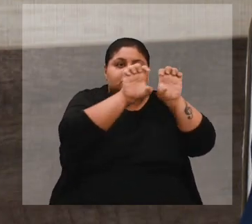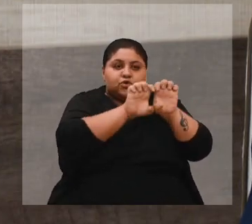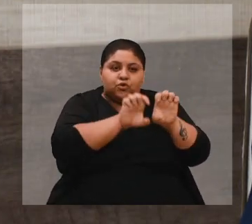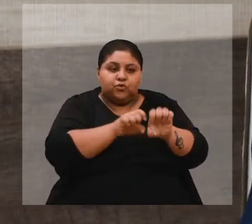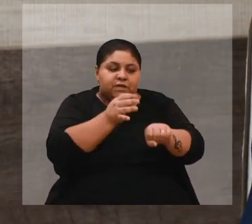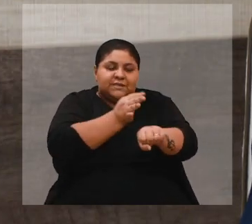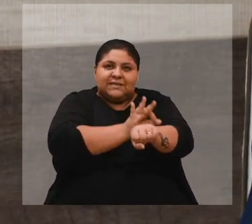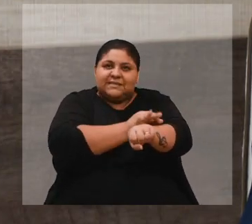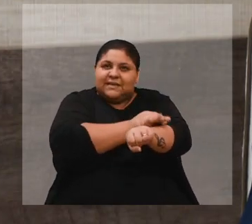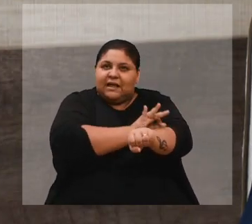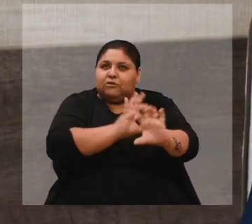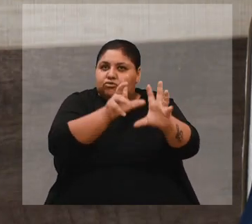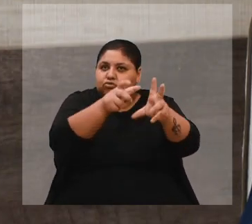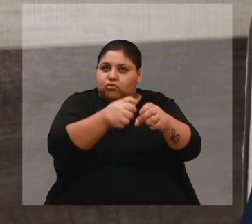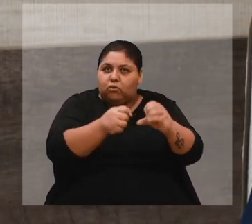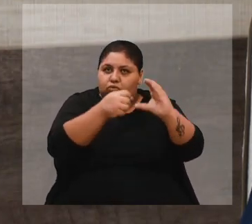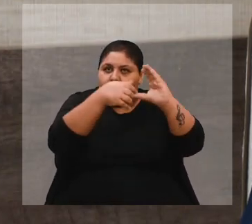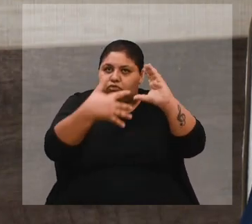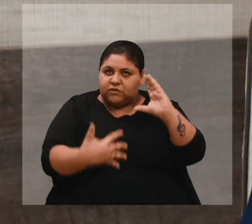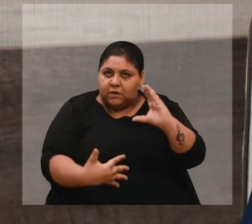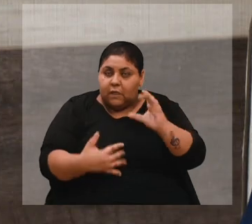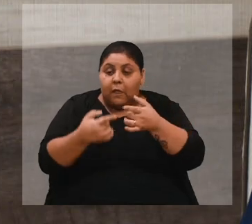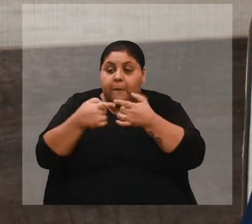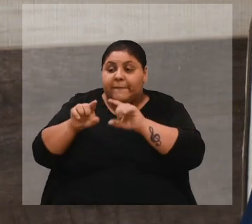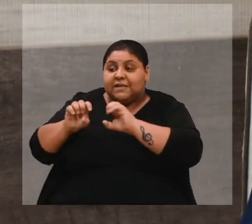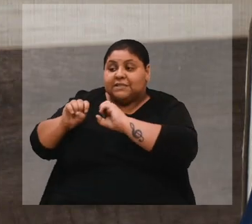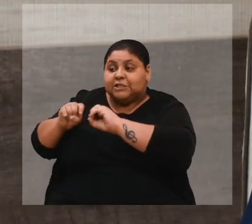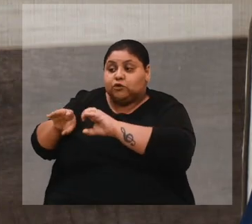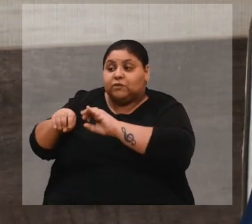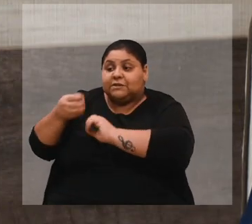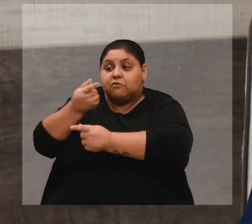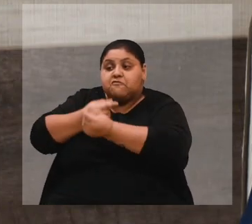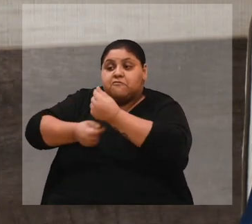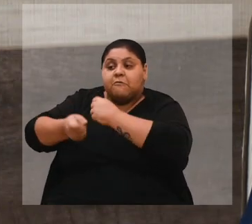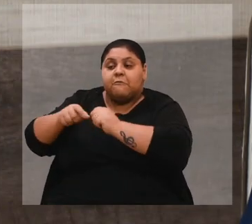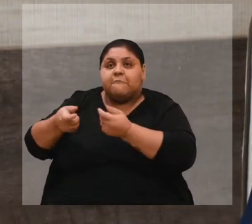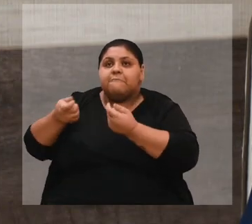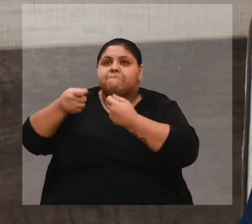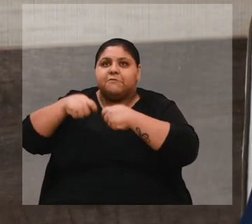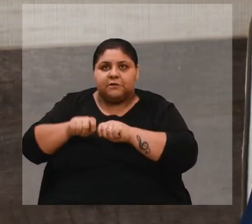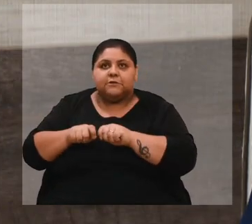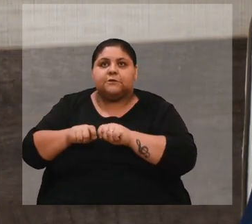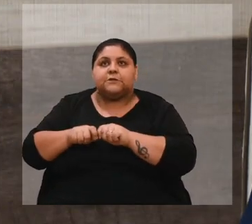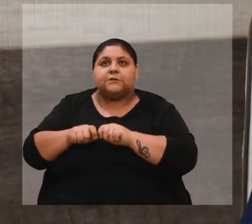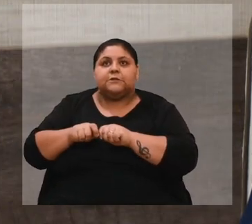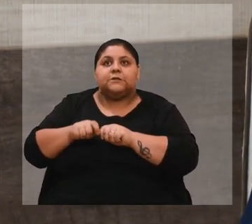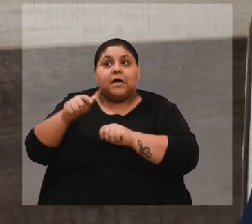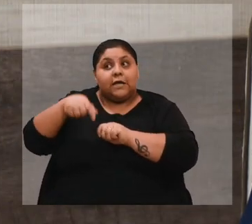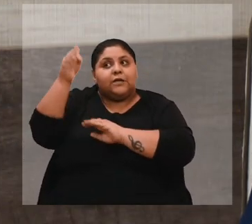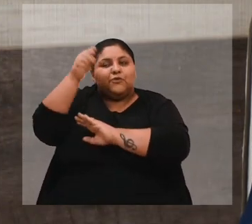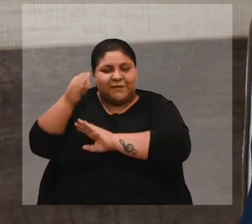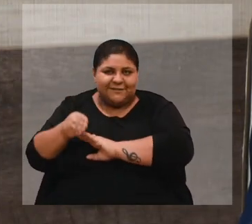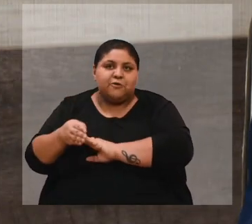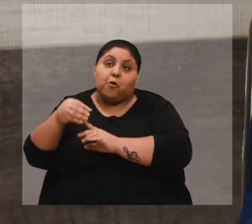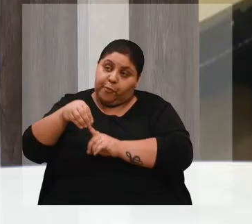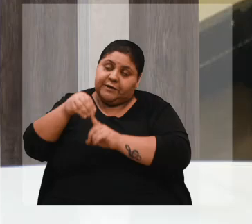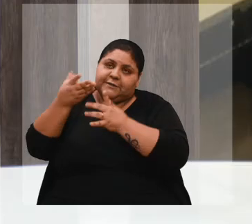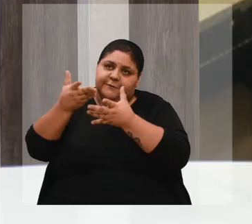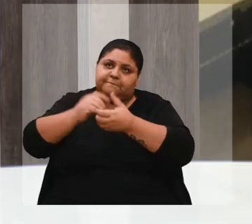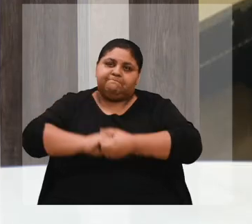mitocôndrias, os isóbaros, isótopos, isótopos, estudamos todo o conceito, mas a educação financeira precisa, principalmente no